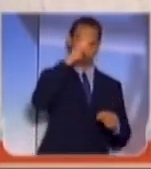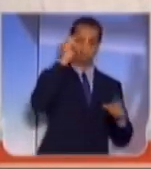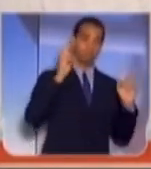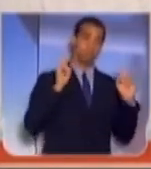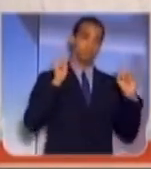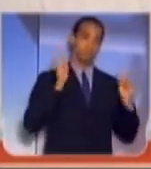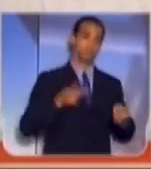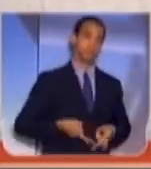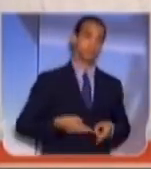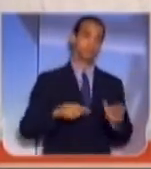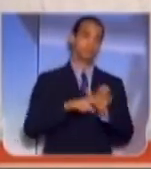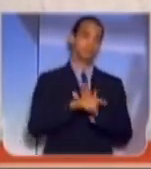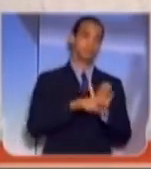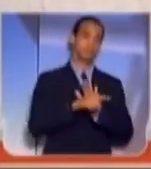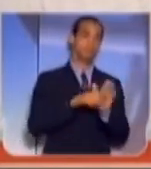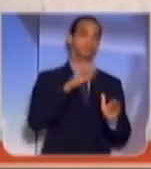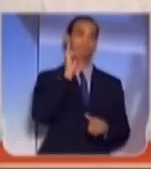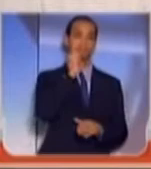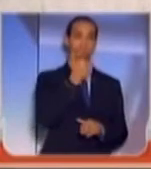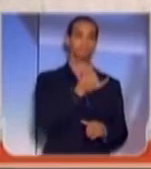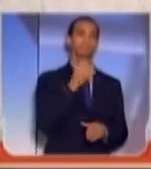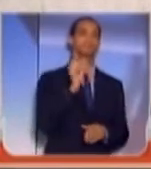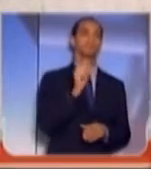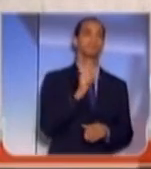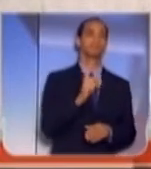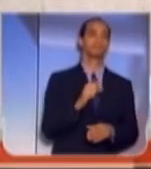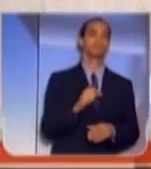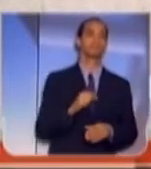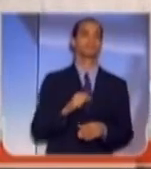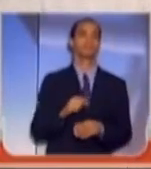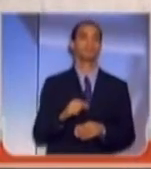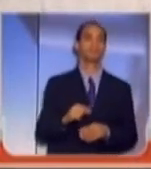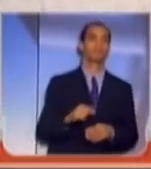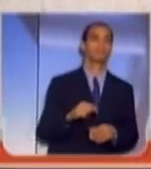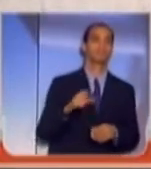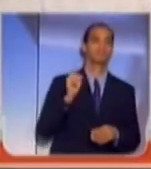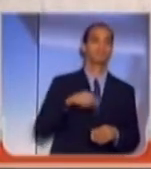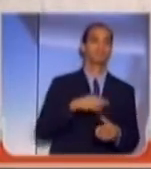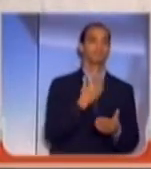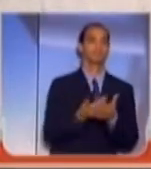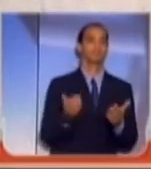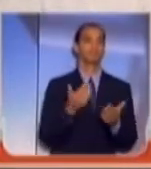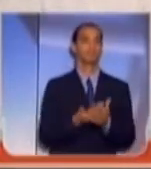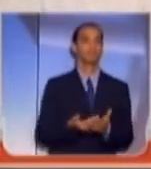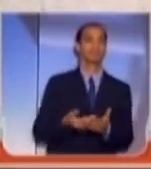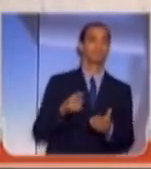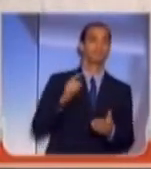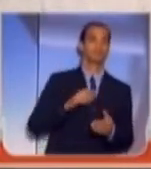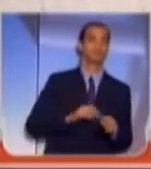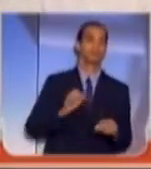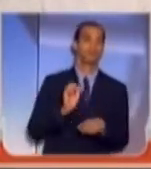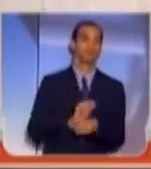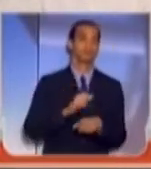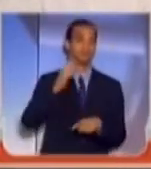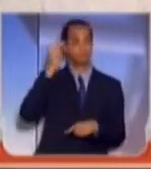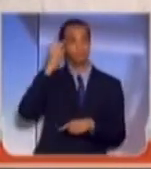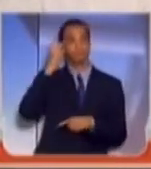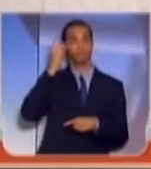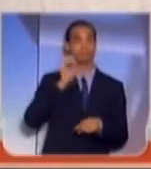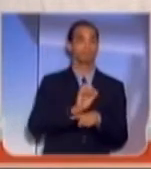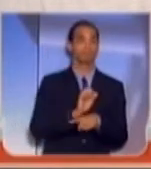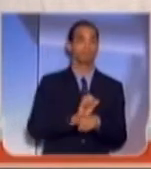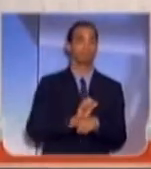humano e um capital científico que é um desperdício do Estado de São Paulo tô Nós